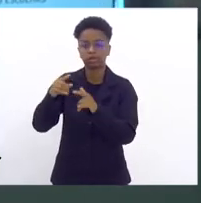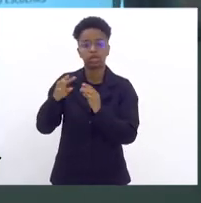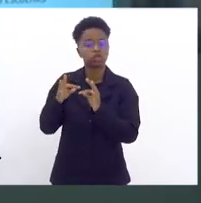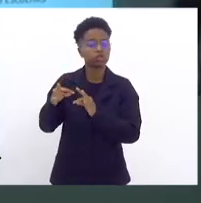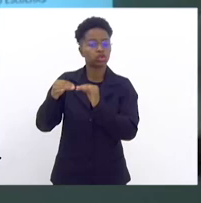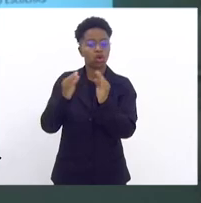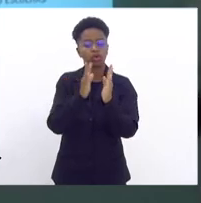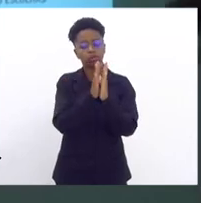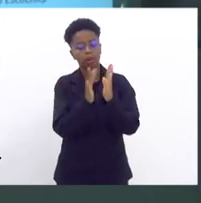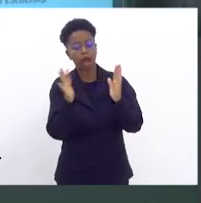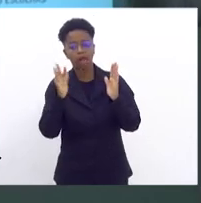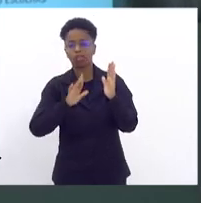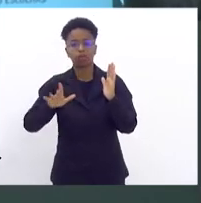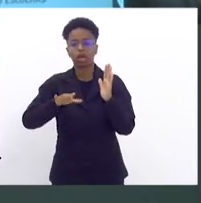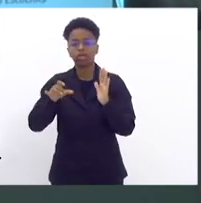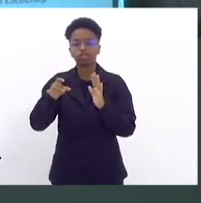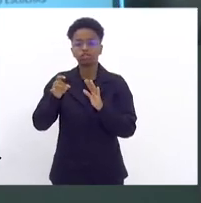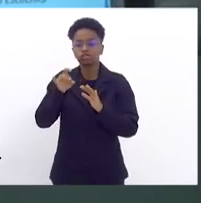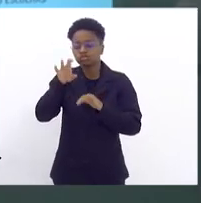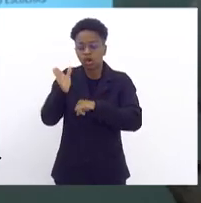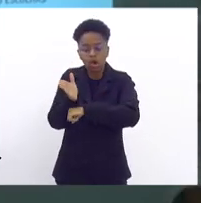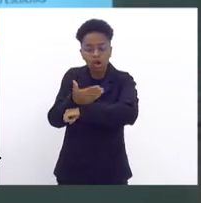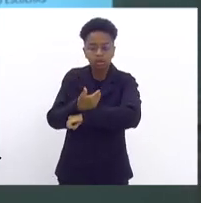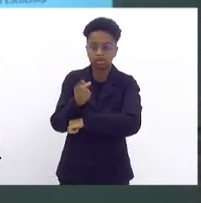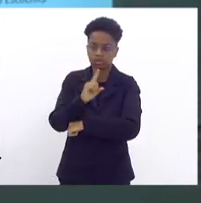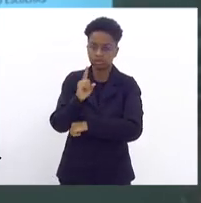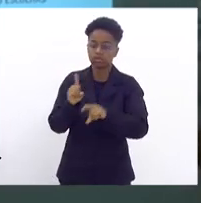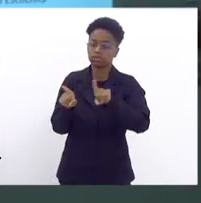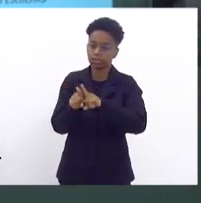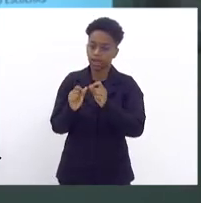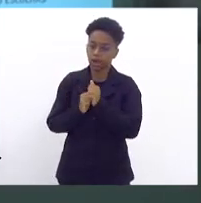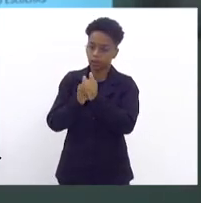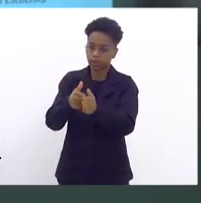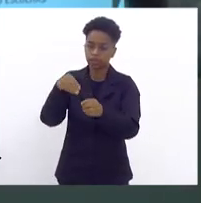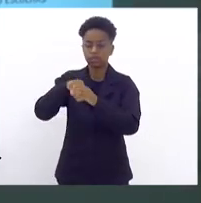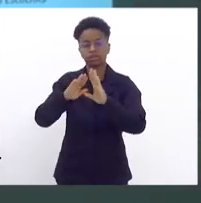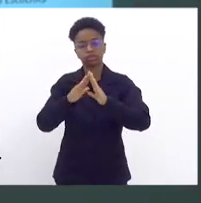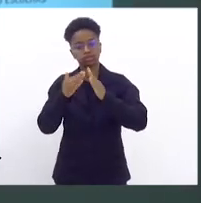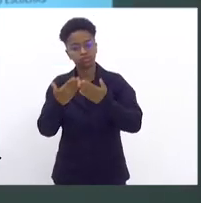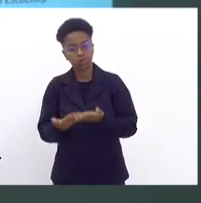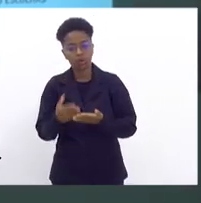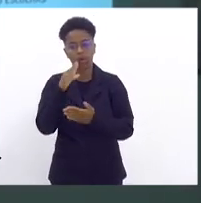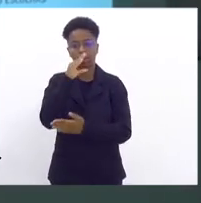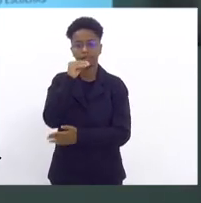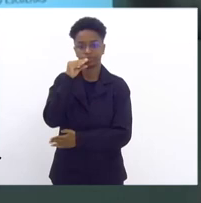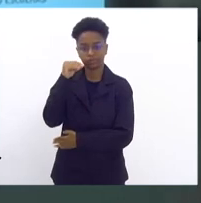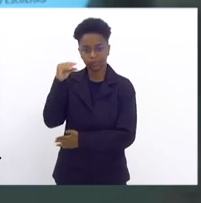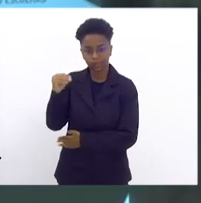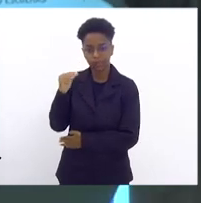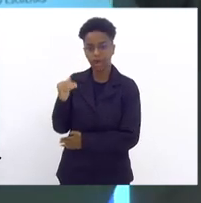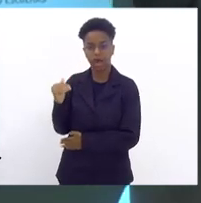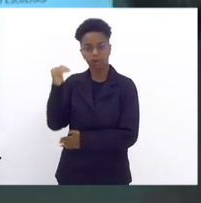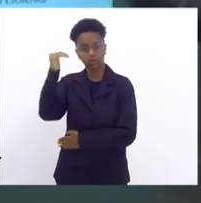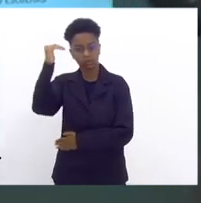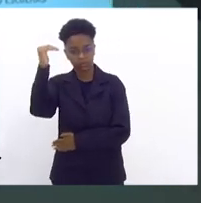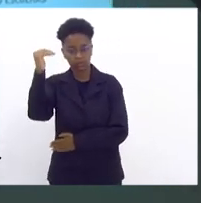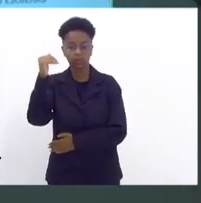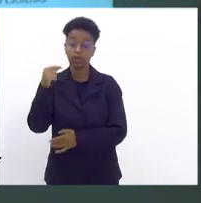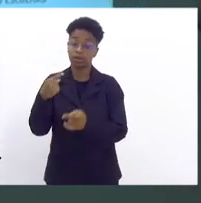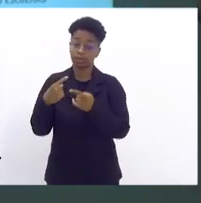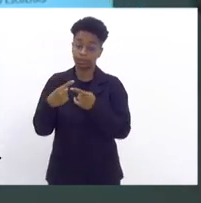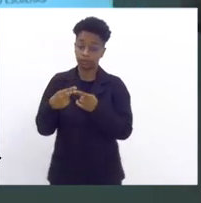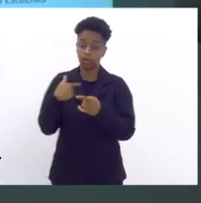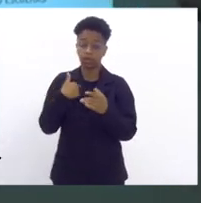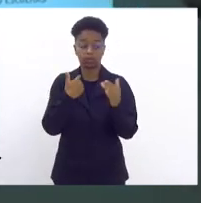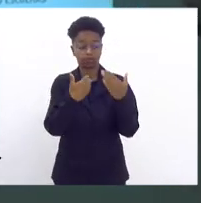fases não só precoce mas também o acompanhamento dentro da escola os adolescentes os adultos que eu falava ele com